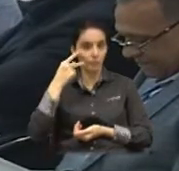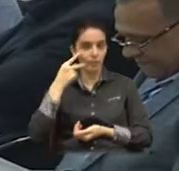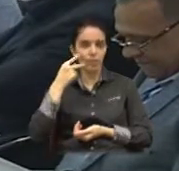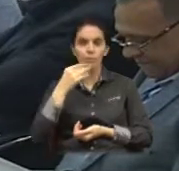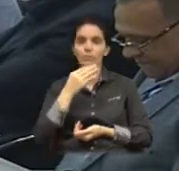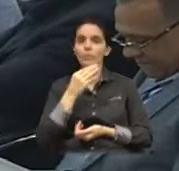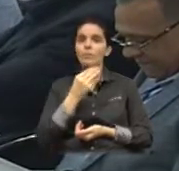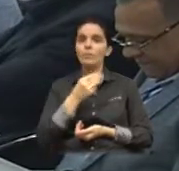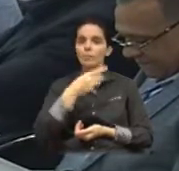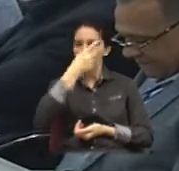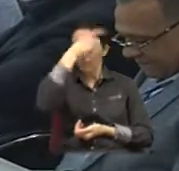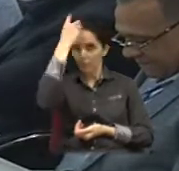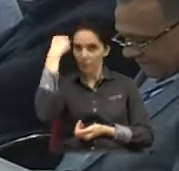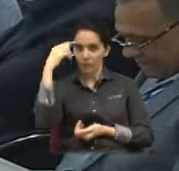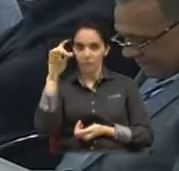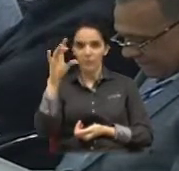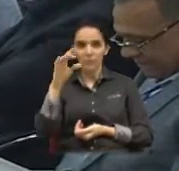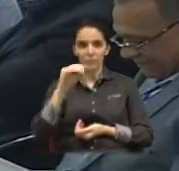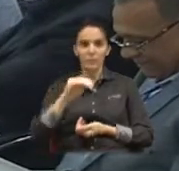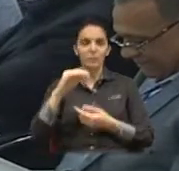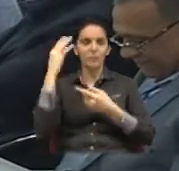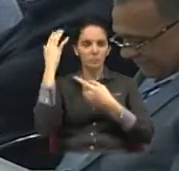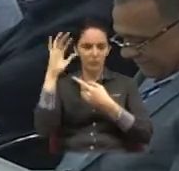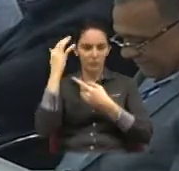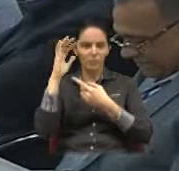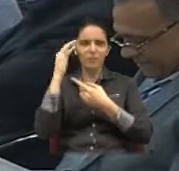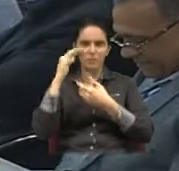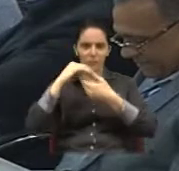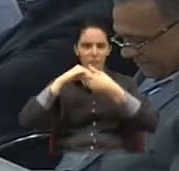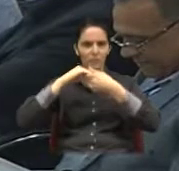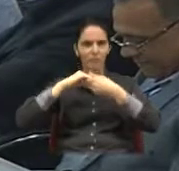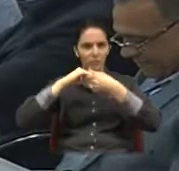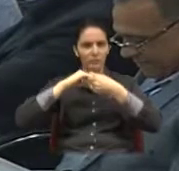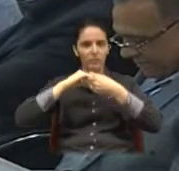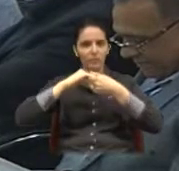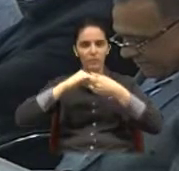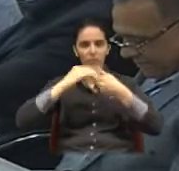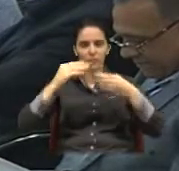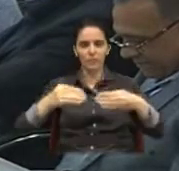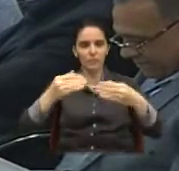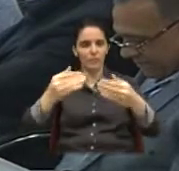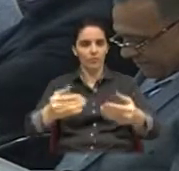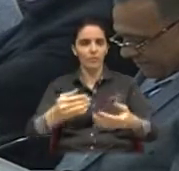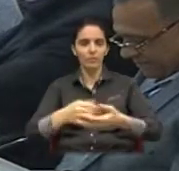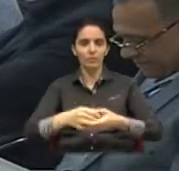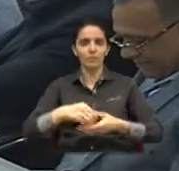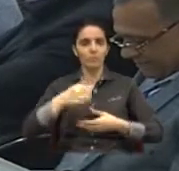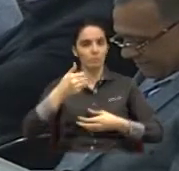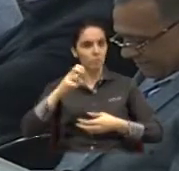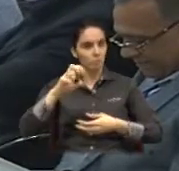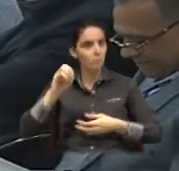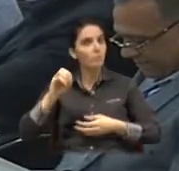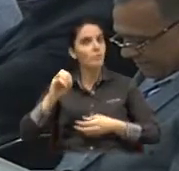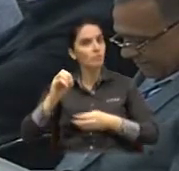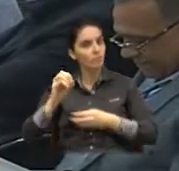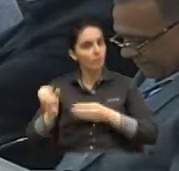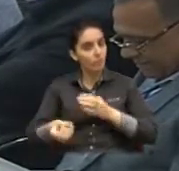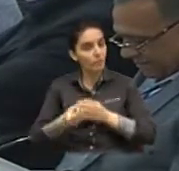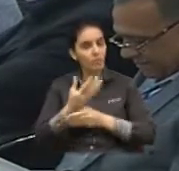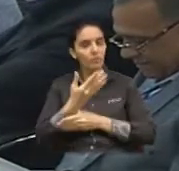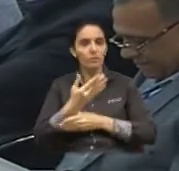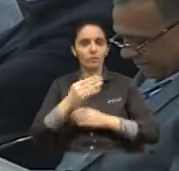Wagner Barbosa, parabéns pela moção. 150 anos da Igreja Boa Morte. A doutora Mayra falou com muita